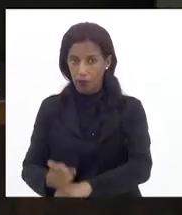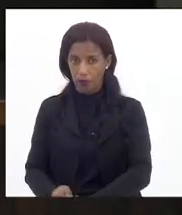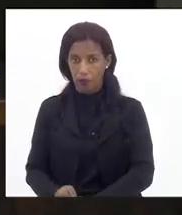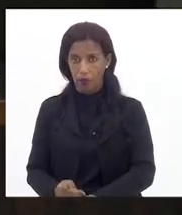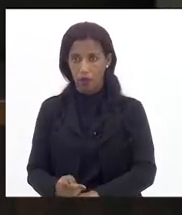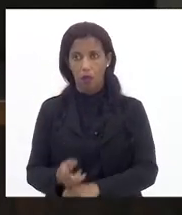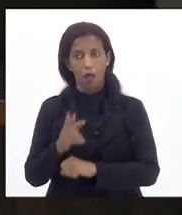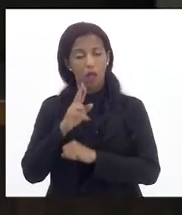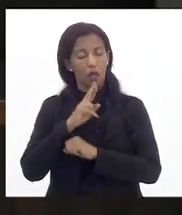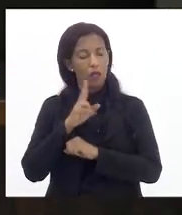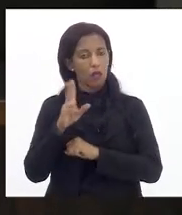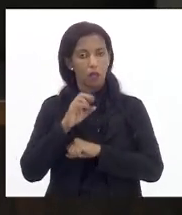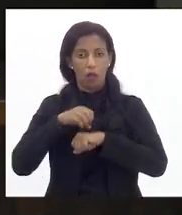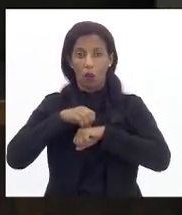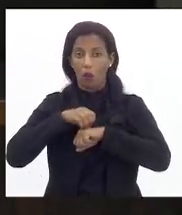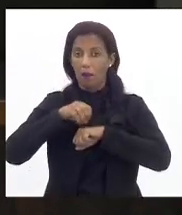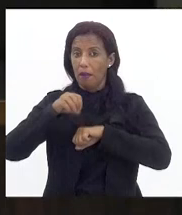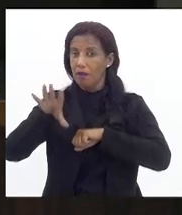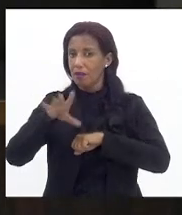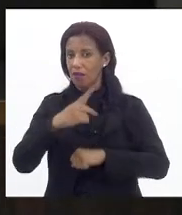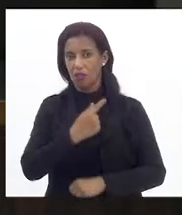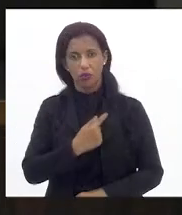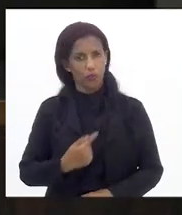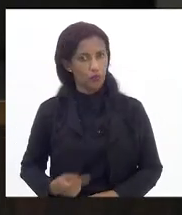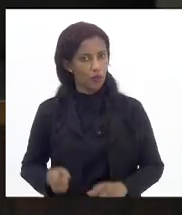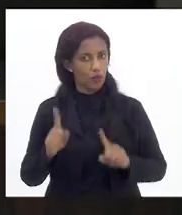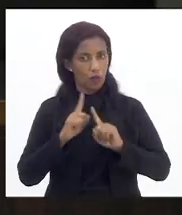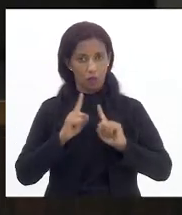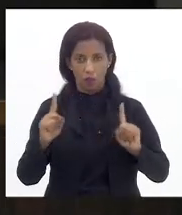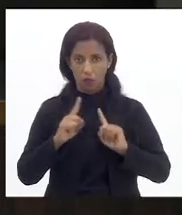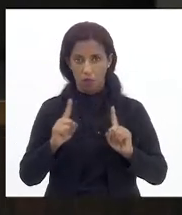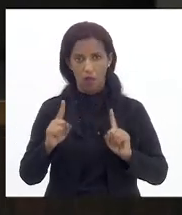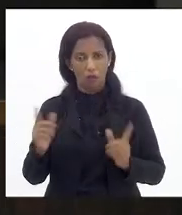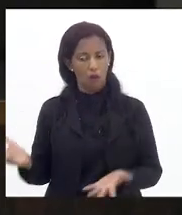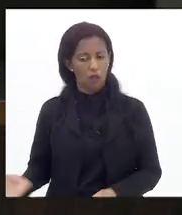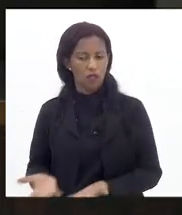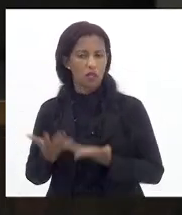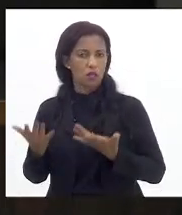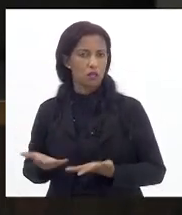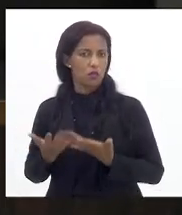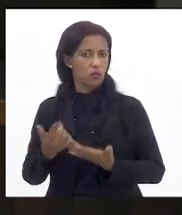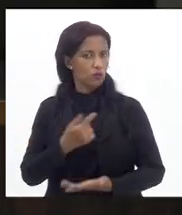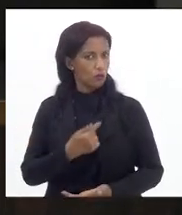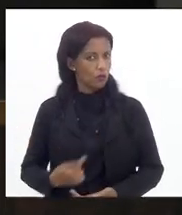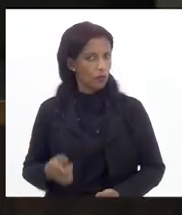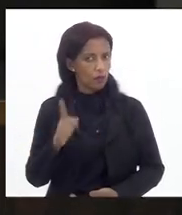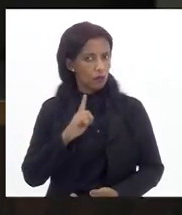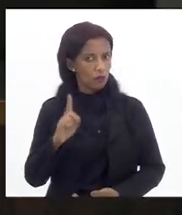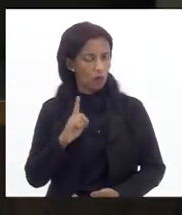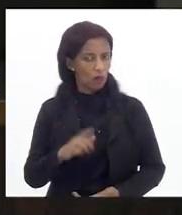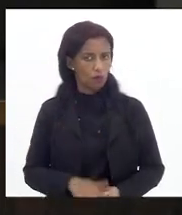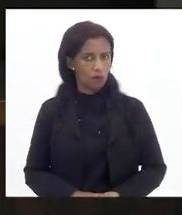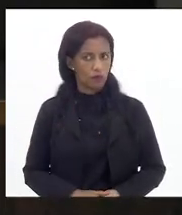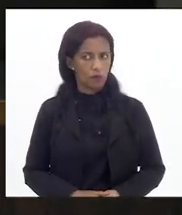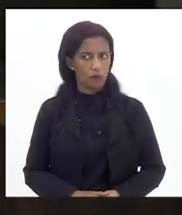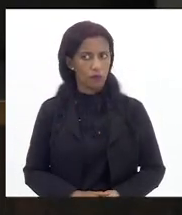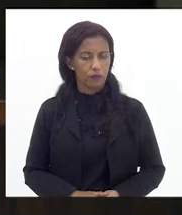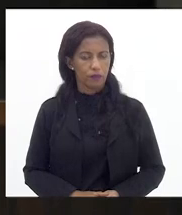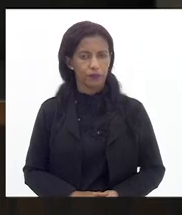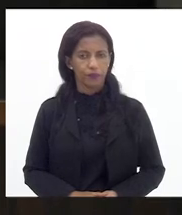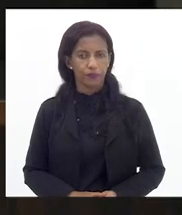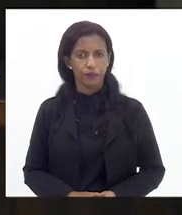desta que não é uma mensagem do Governo está numa iniciativa do governo é fruto de uma